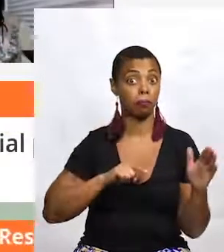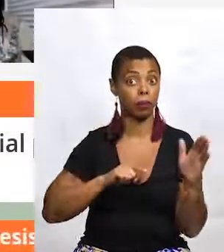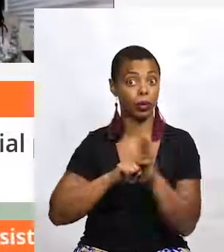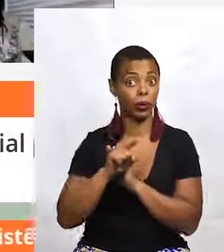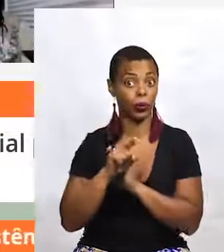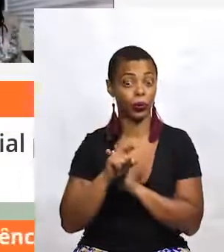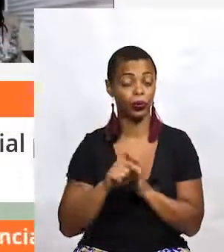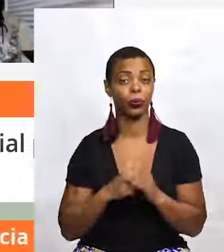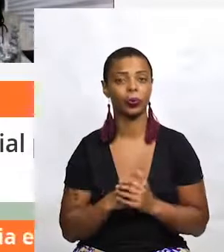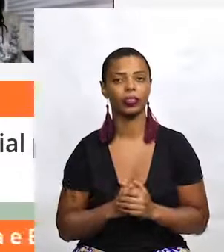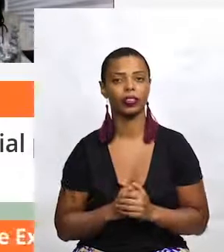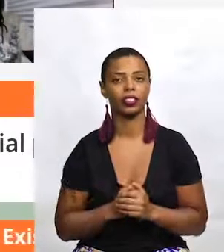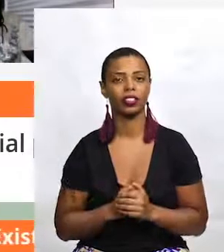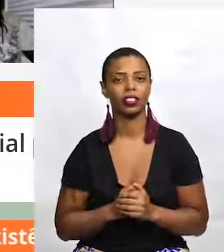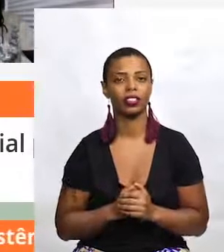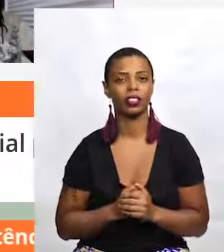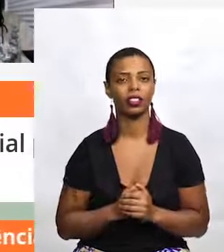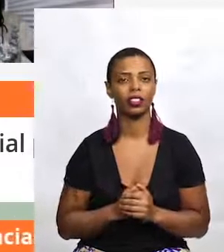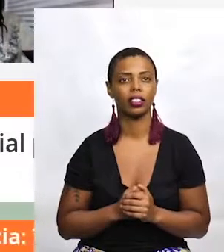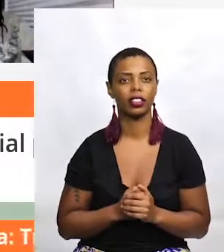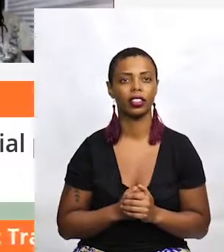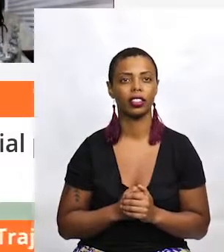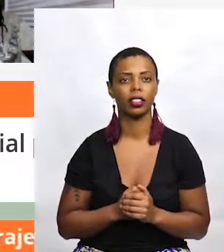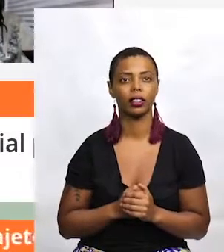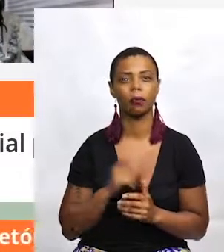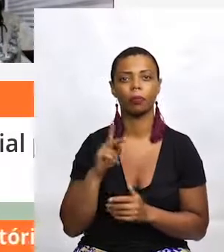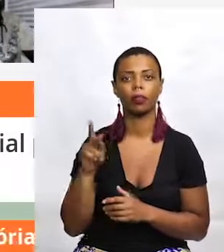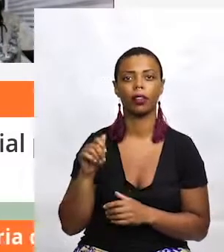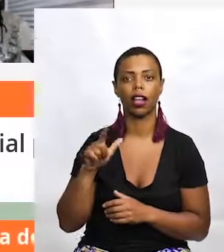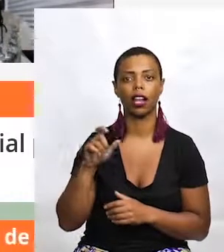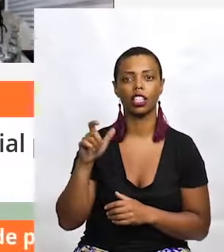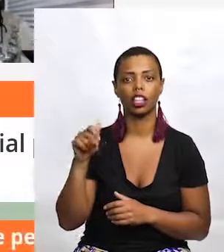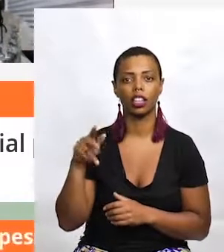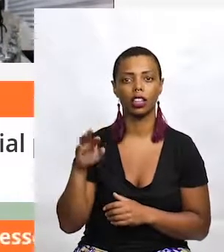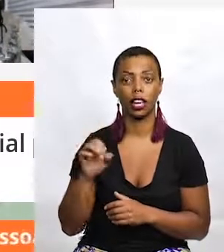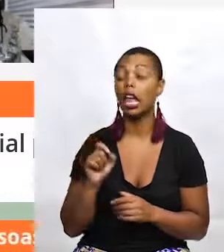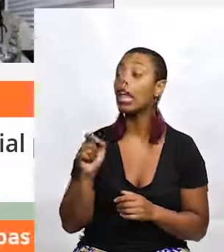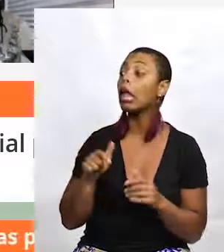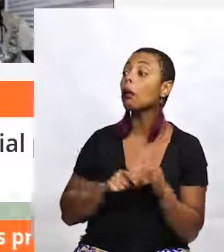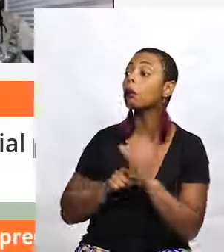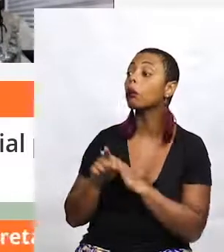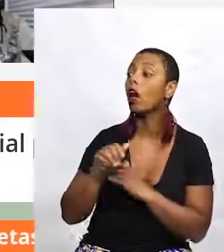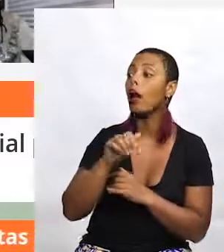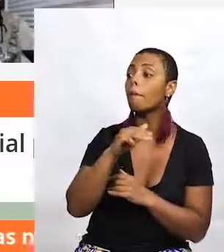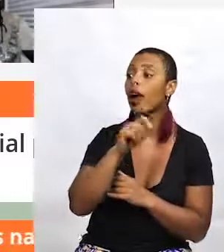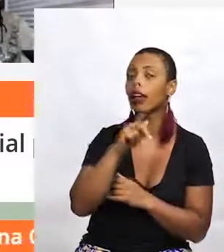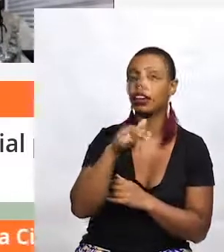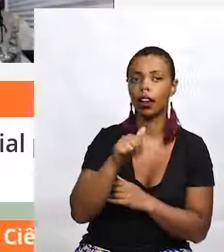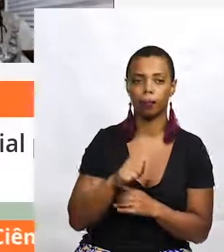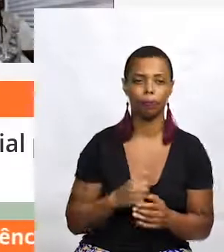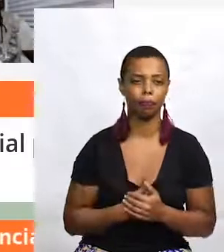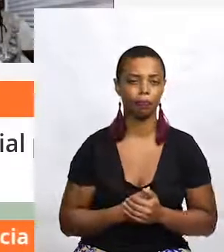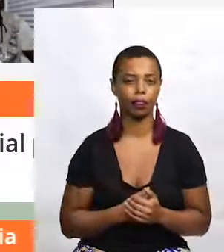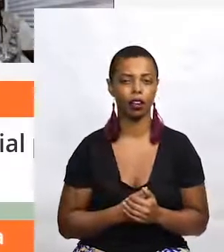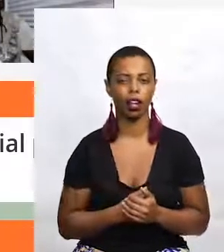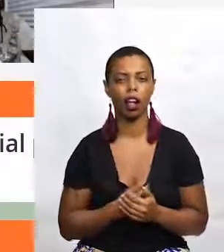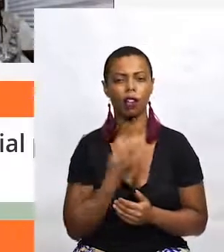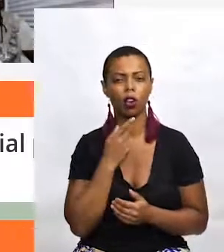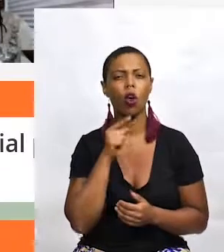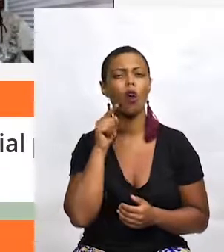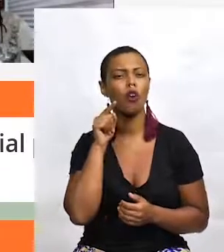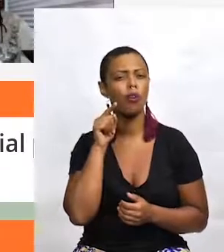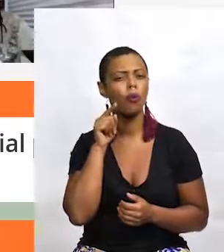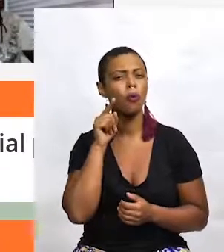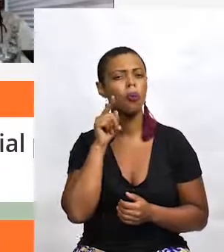Cadê? Para o professor Alexandre, da Magda Santiago. Professor Alexandre, você vê menor